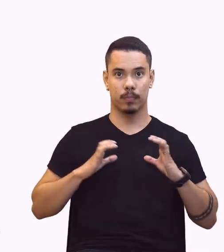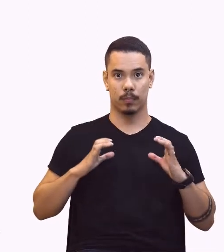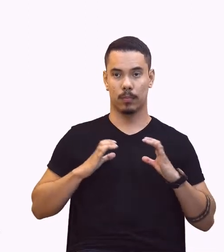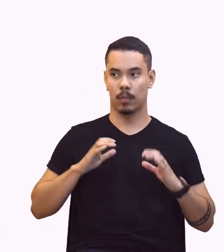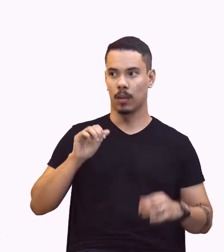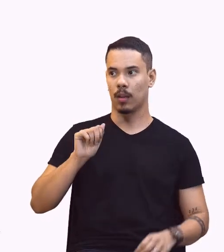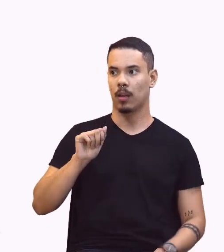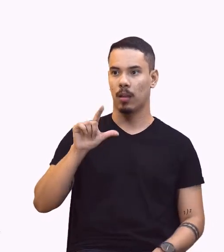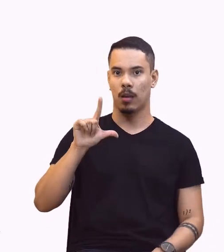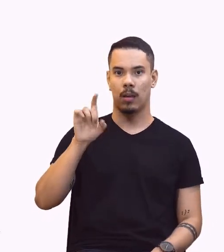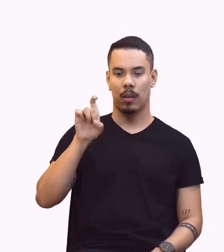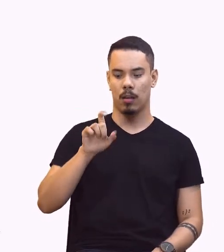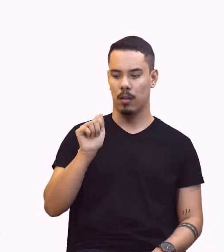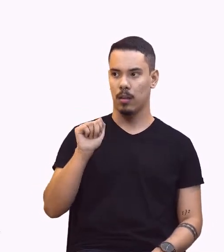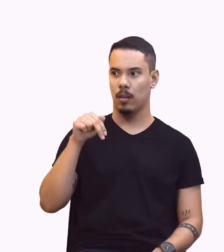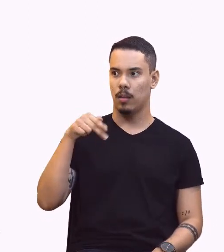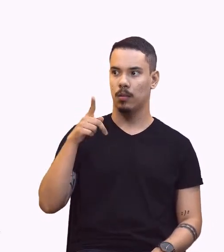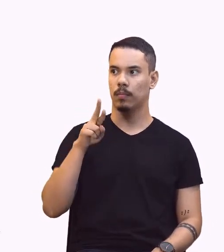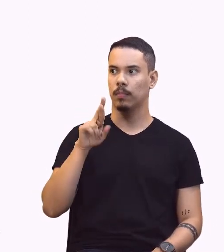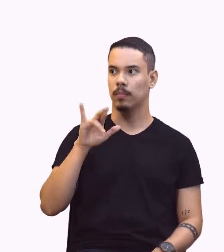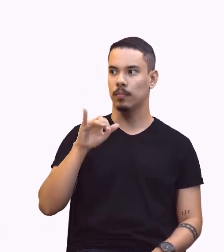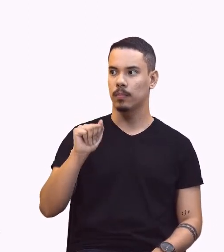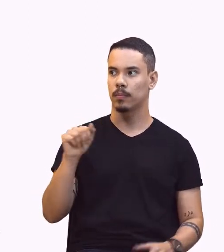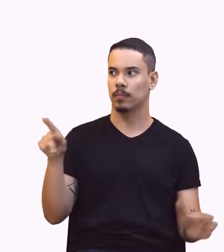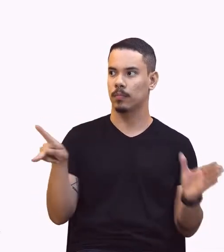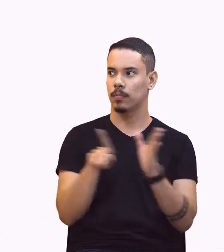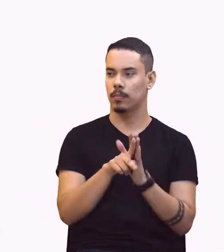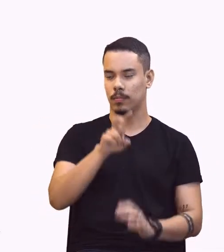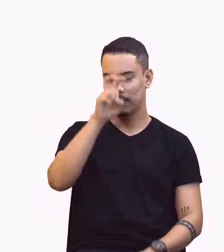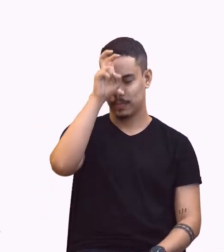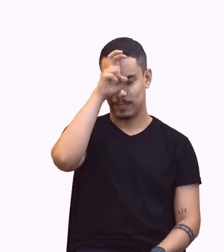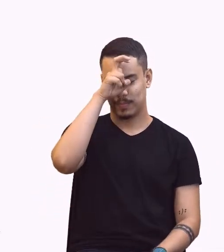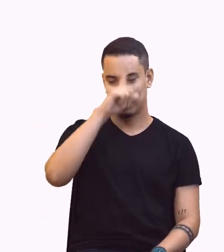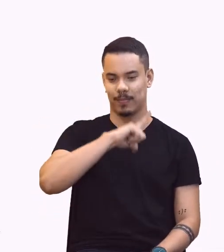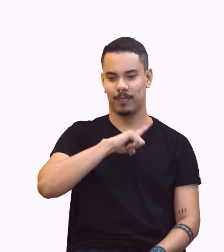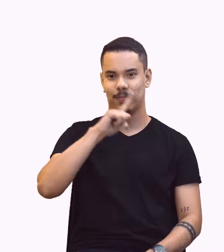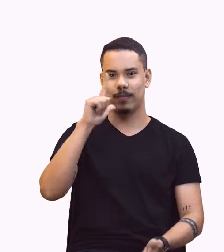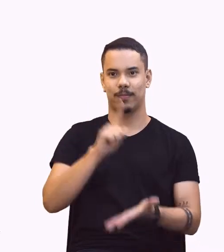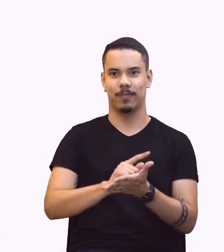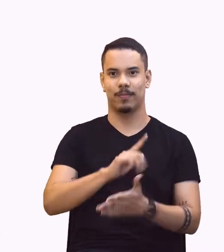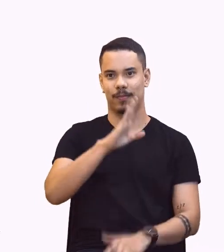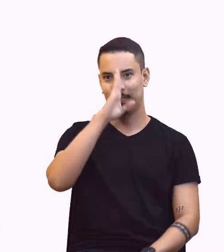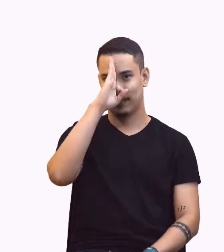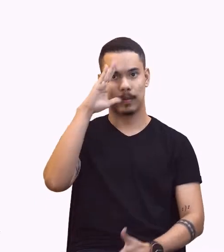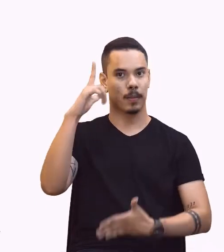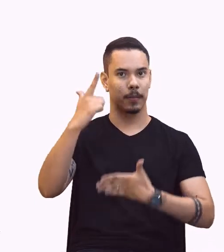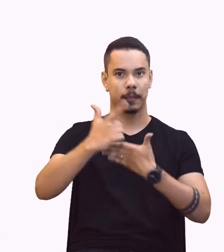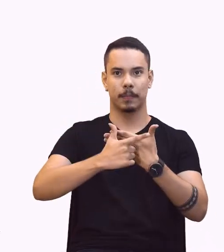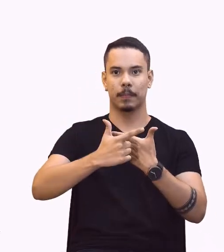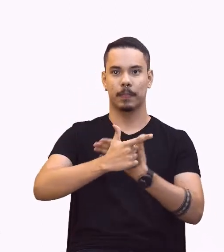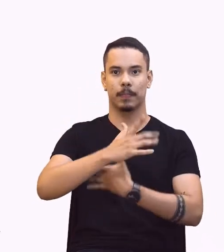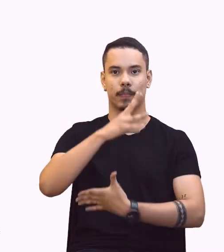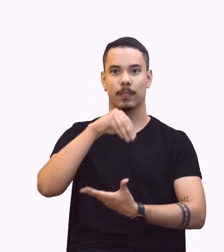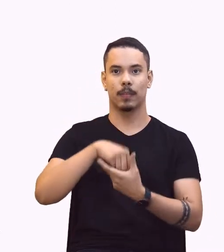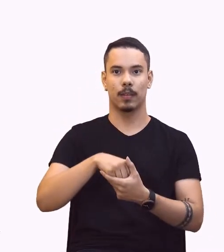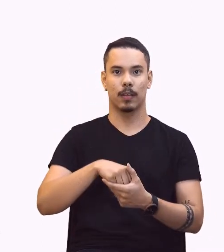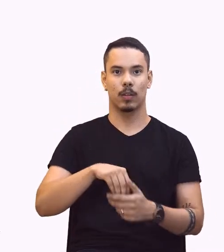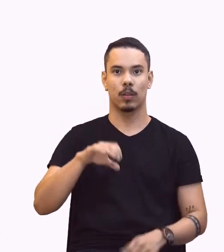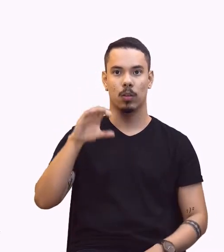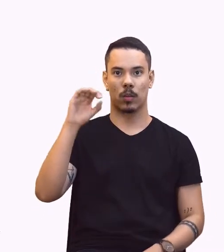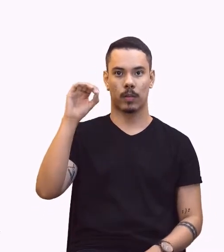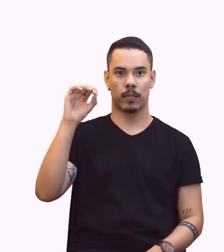no Egito, tinha um papel-chave como ponto de encontro entre Oriente